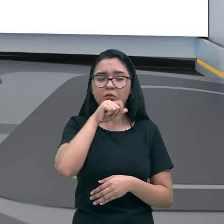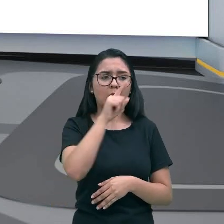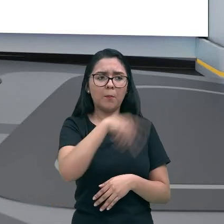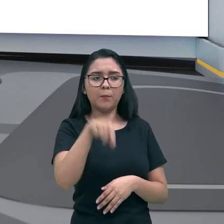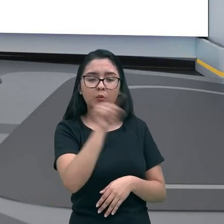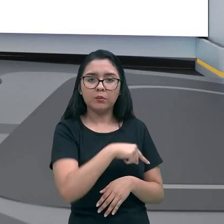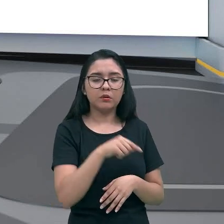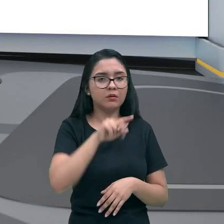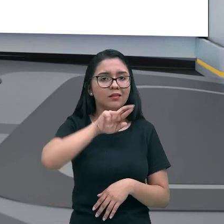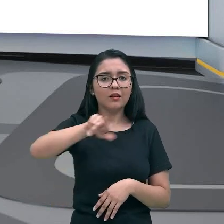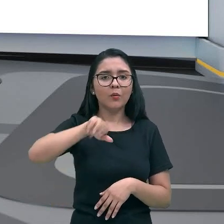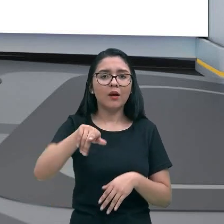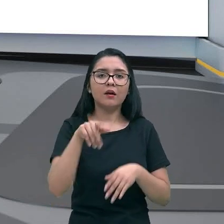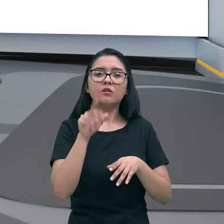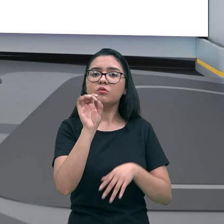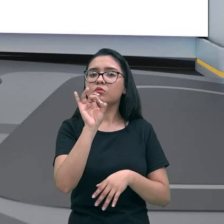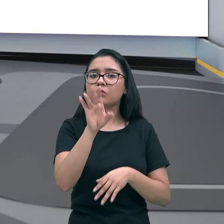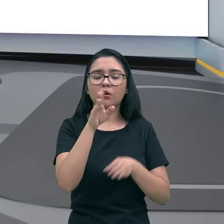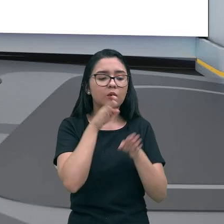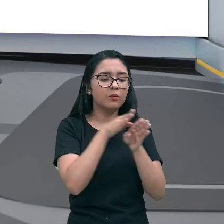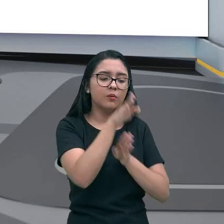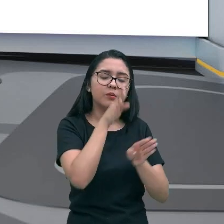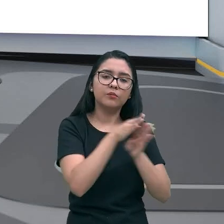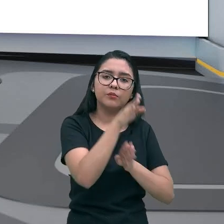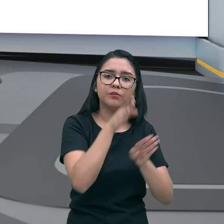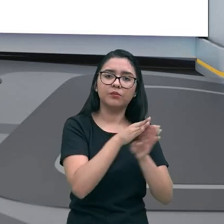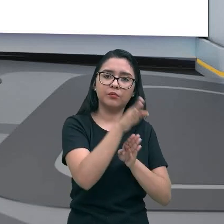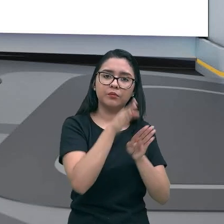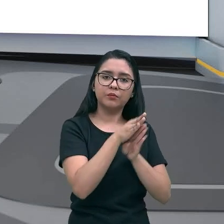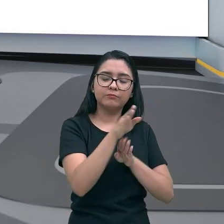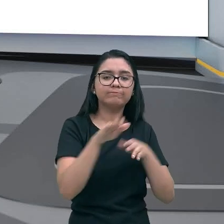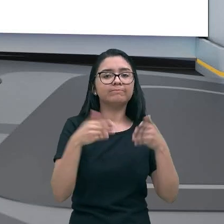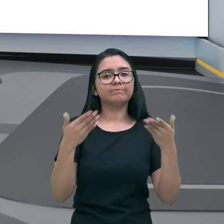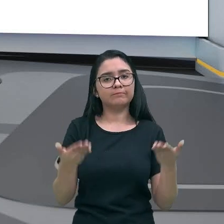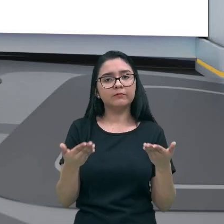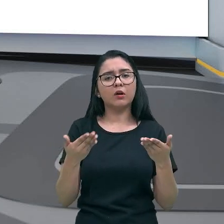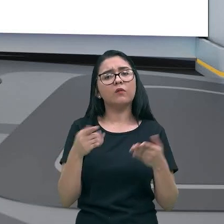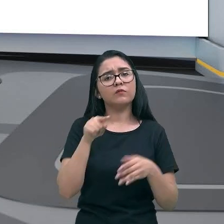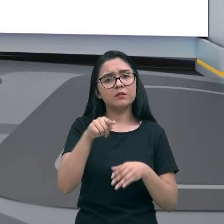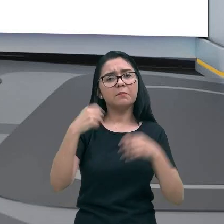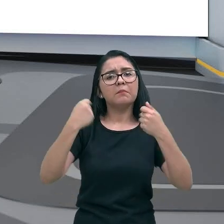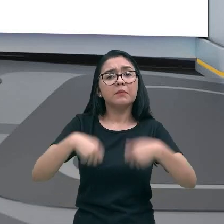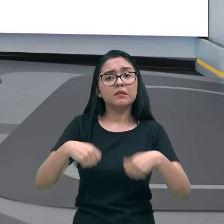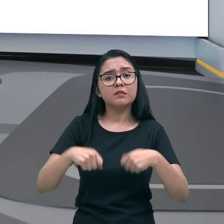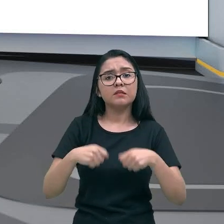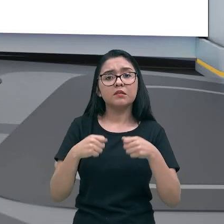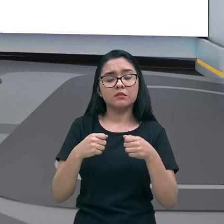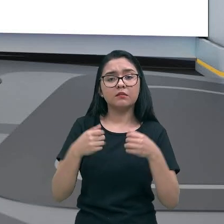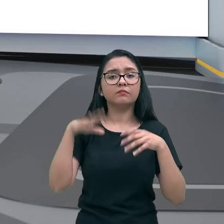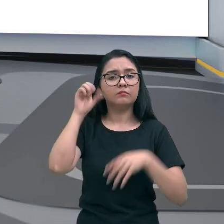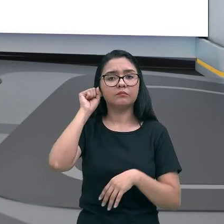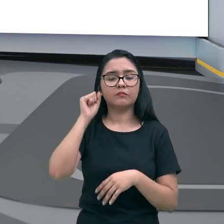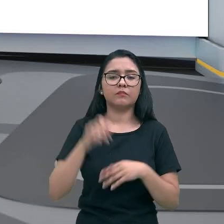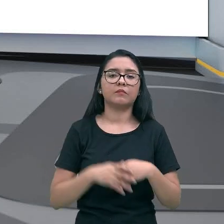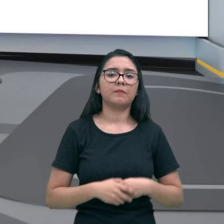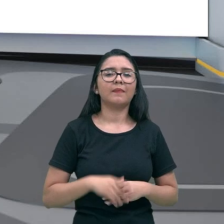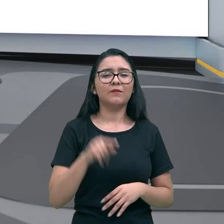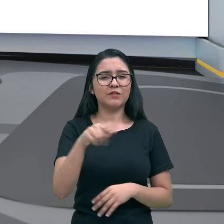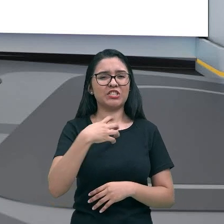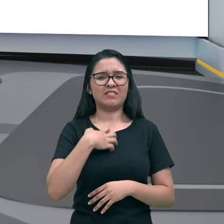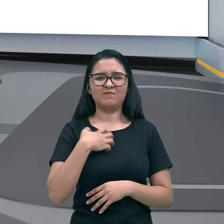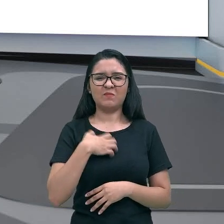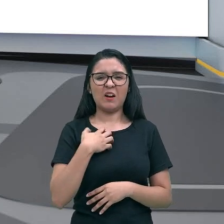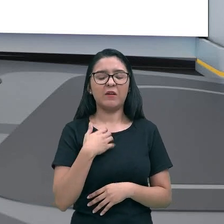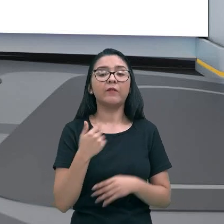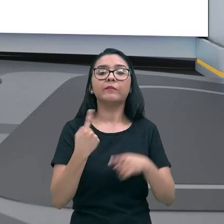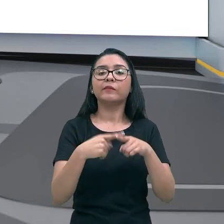te orientando. Então, pelo menos um pouquinho, pare para ouvir. Quem nunca ficou chateado quando a mãe falou, não vai para essa festa, não.